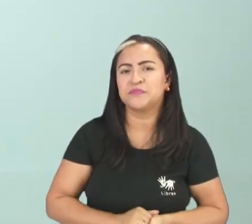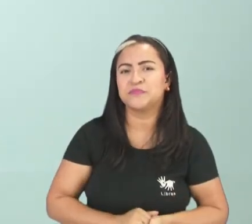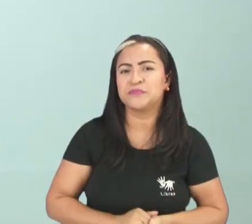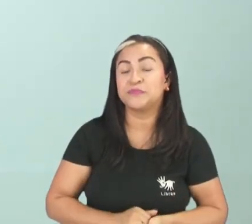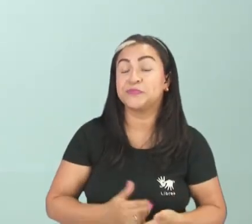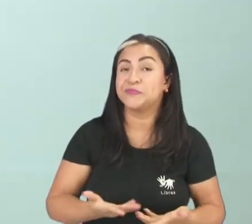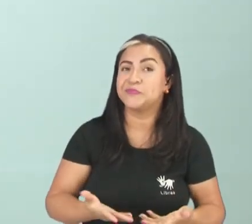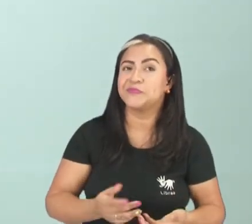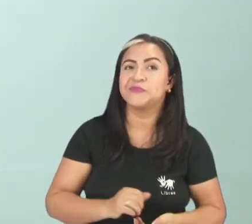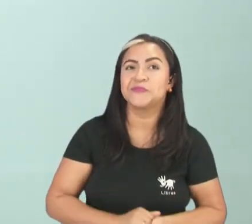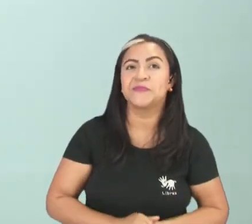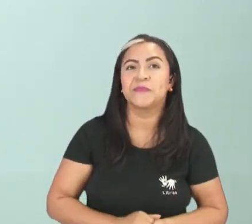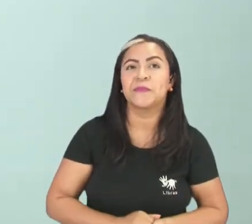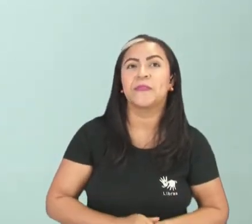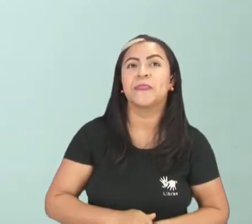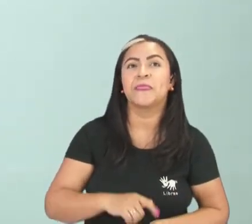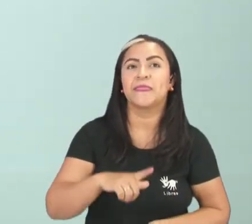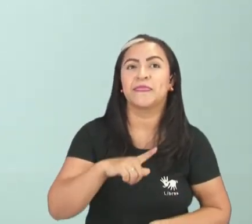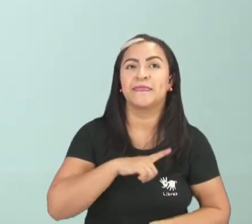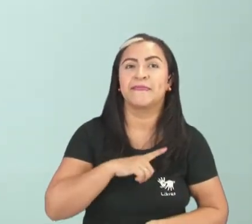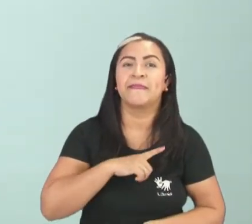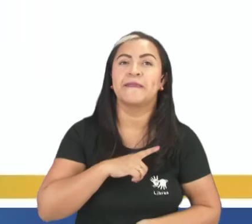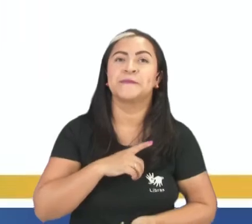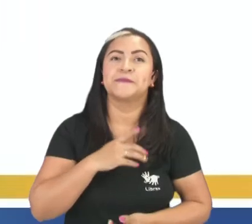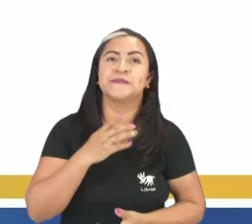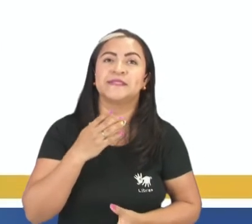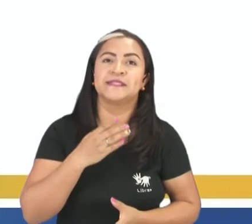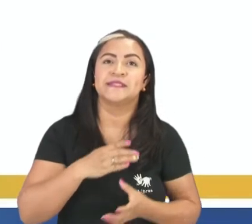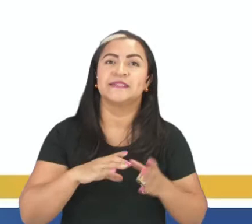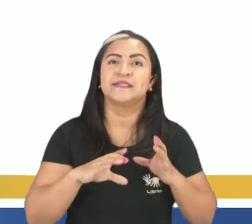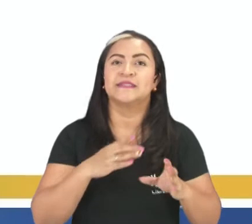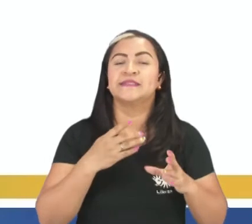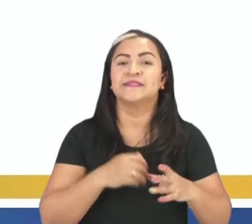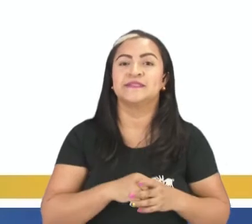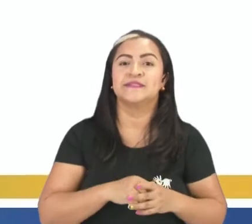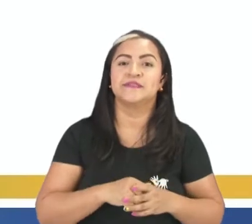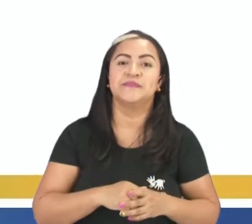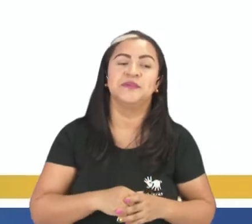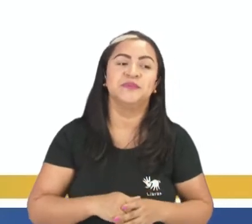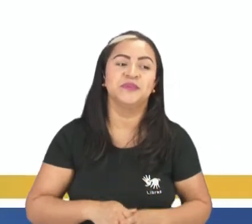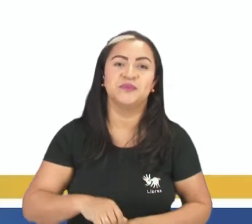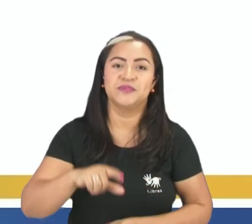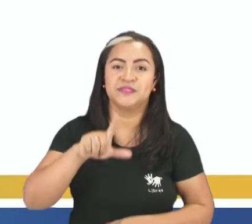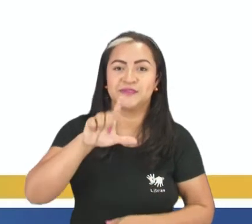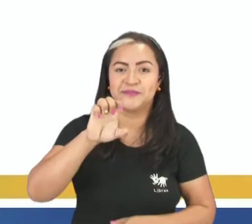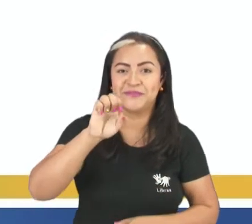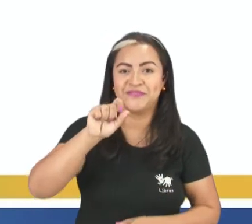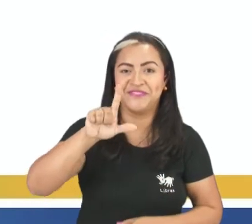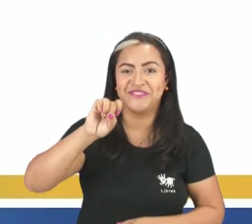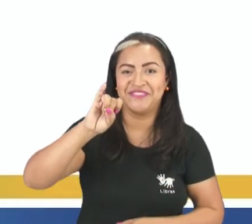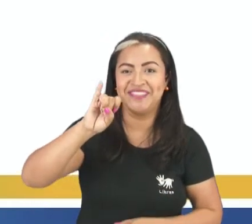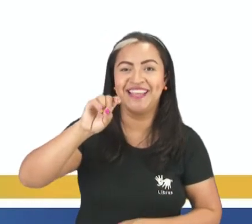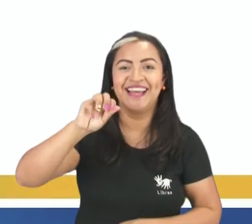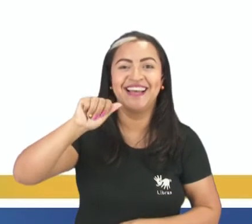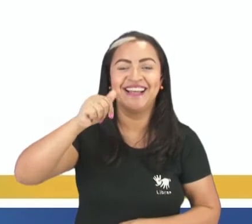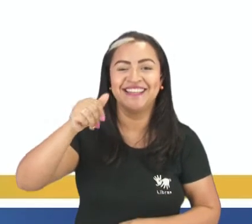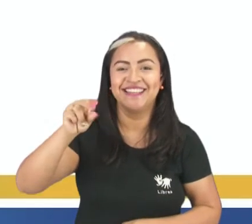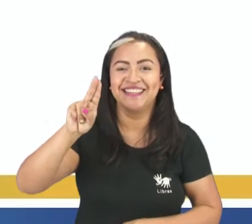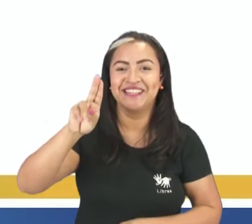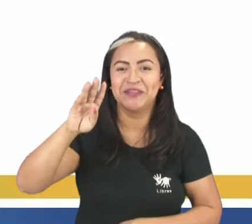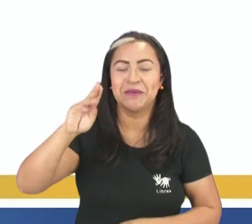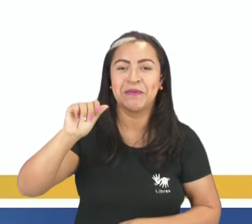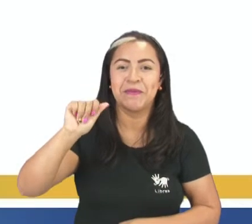Bom, nós temos aqui uma canção chamada Monte Castelo, da Legião Urbana, que ela